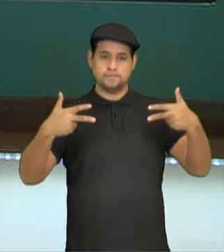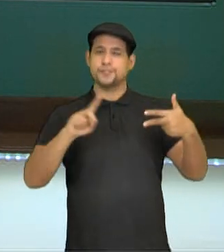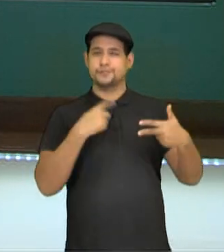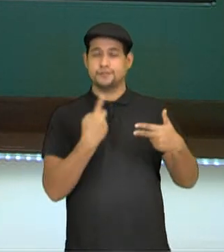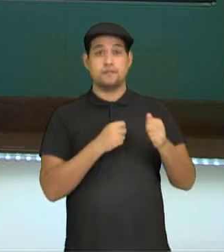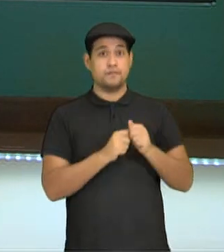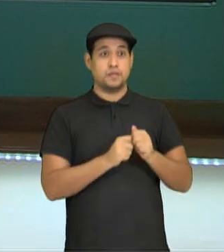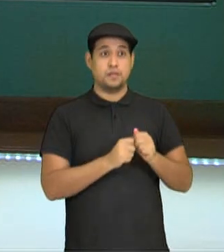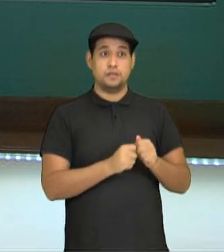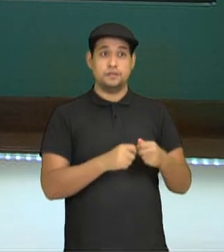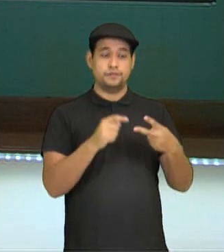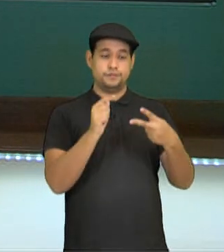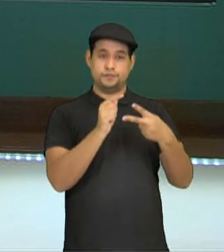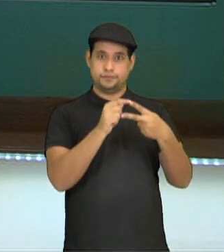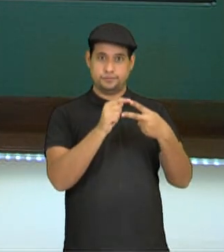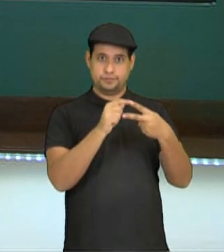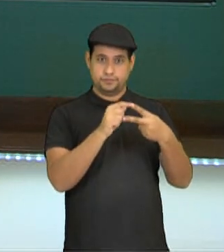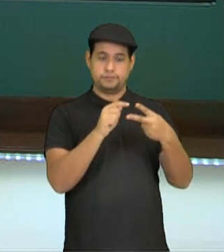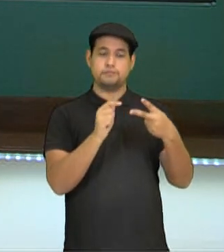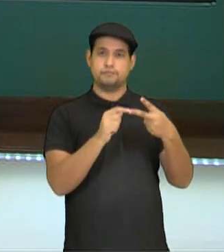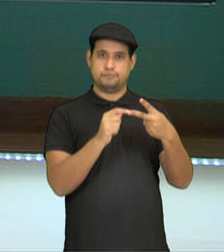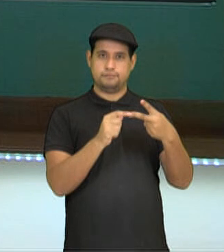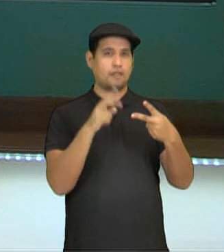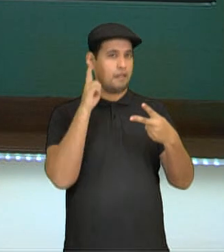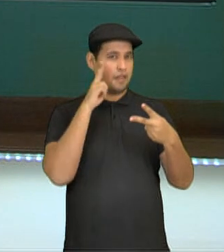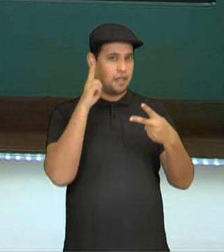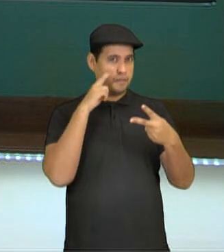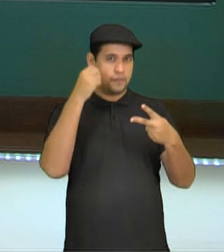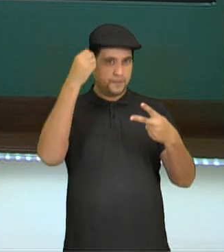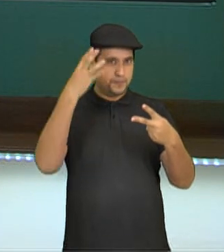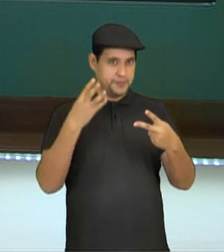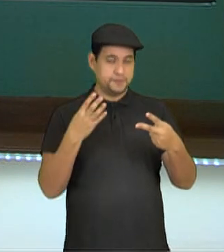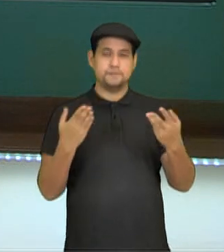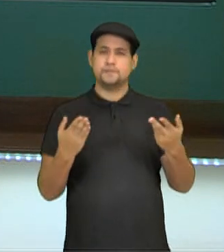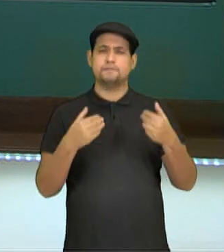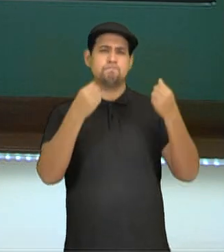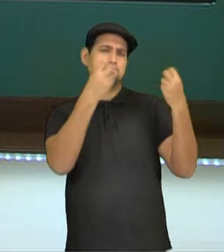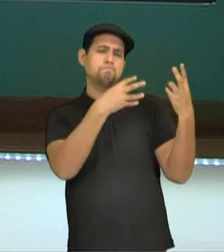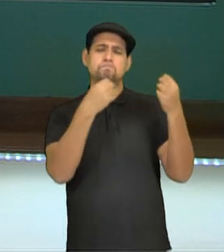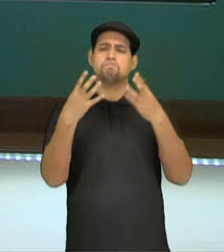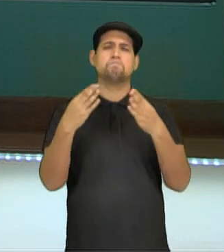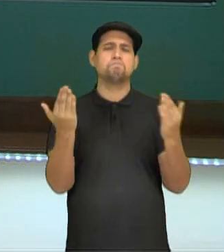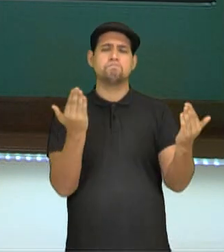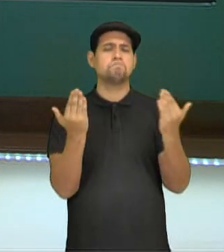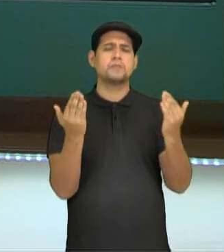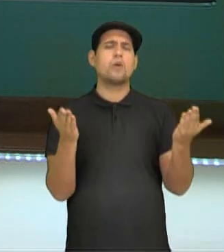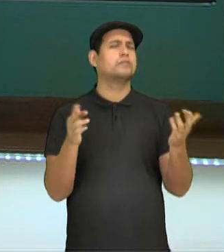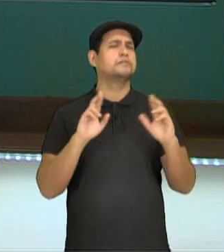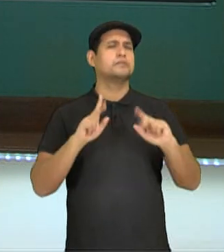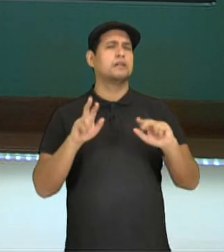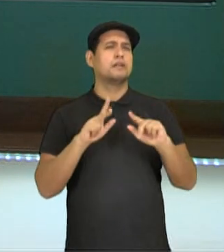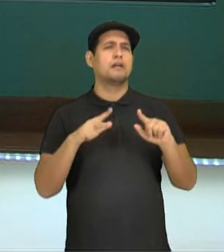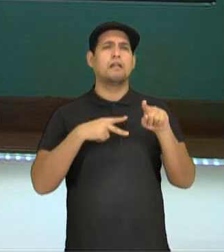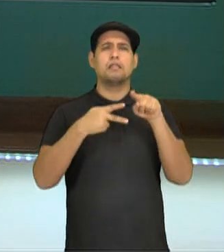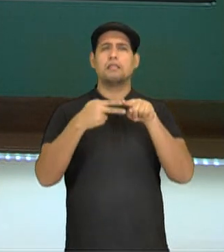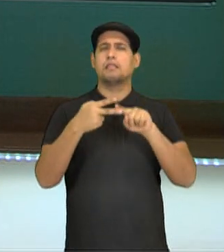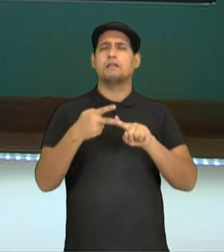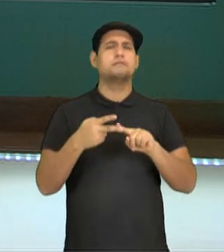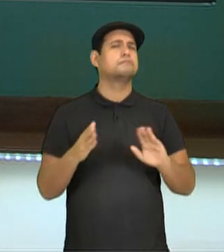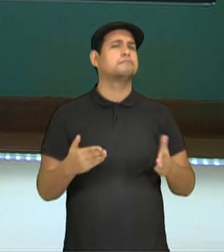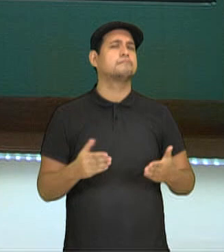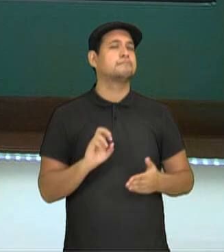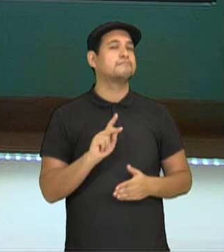ver, tá? O cinetoscópio e o cinematógrafo. O que você achou desses dois